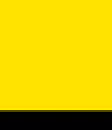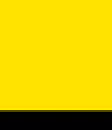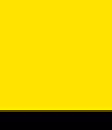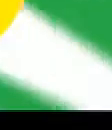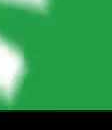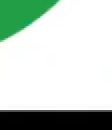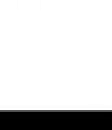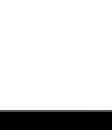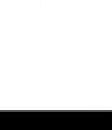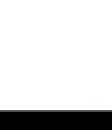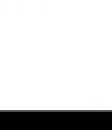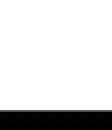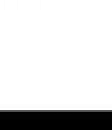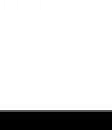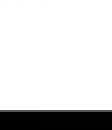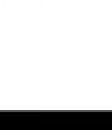o